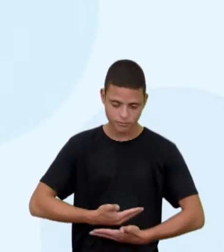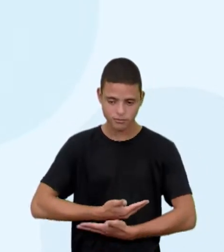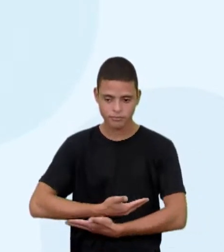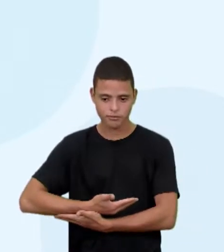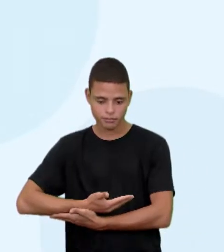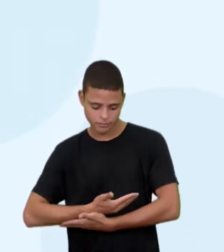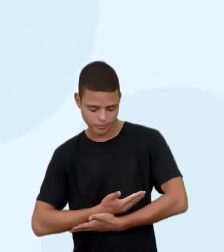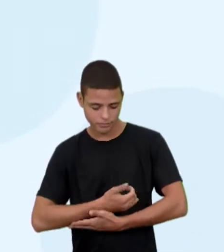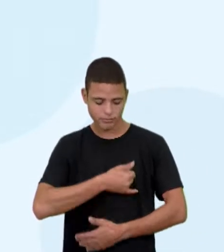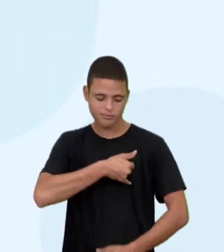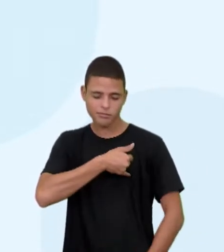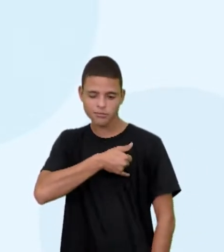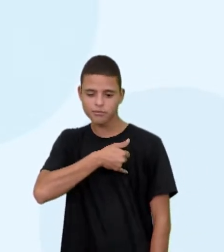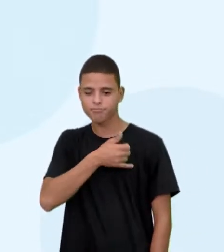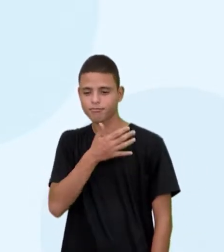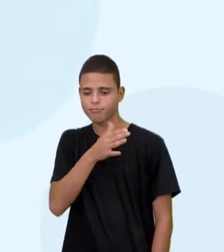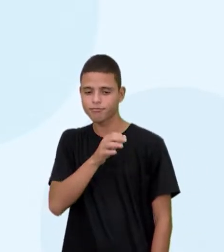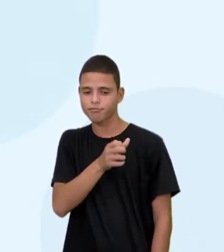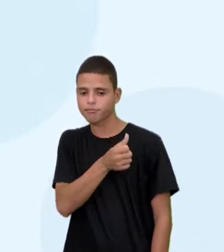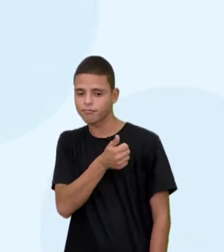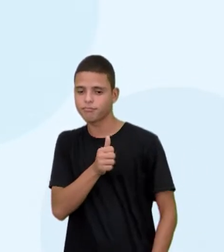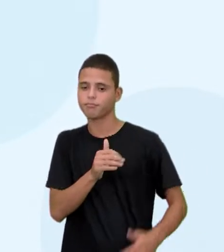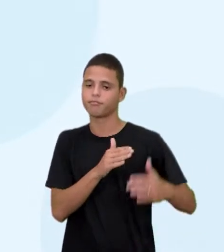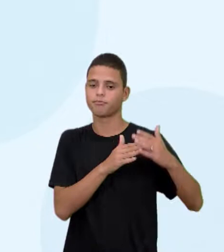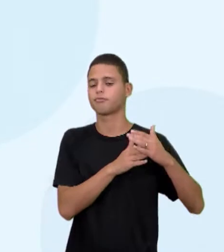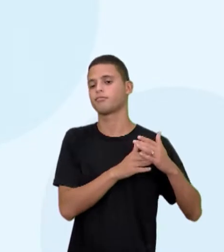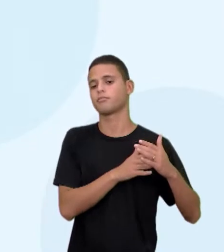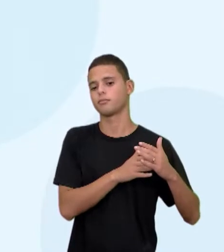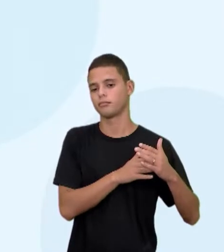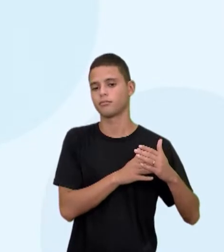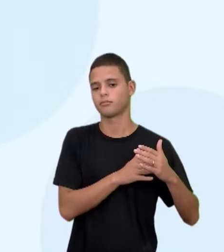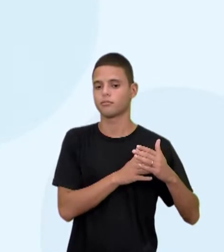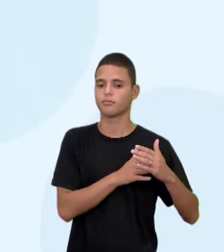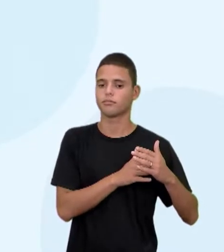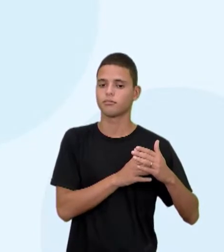até os 11 anos de idade, tá? Então, até